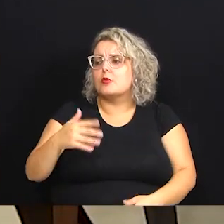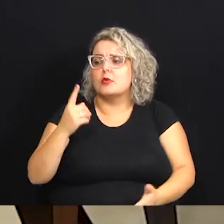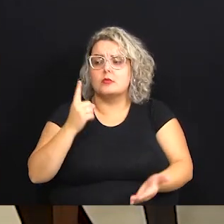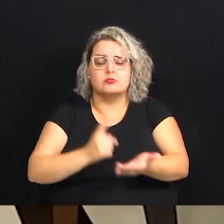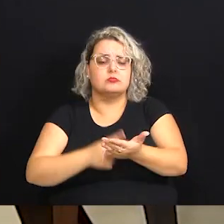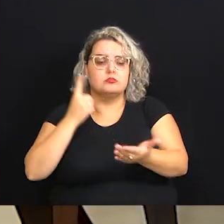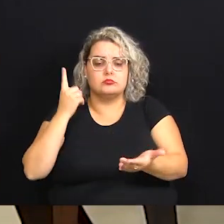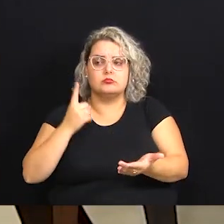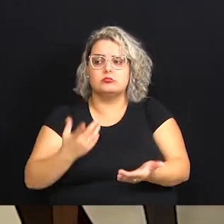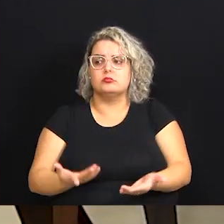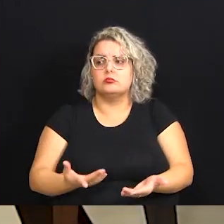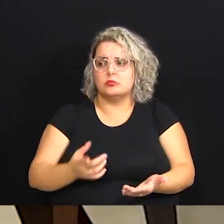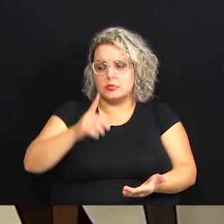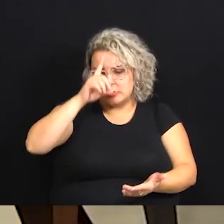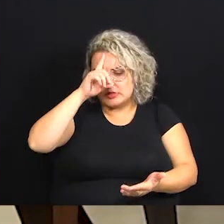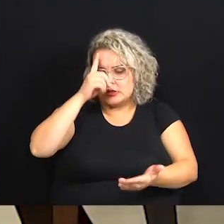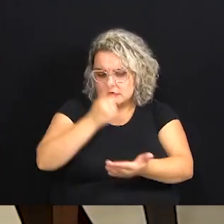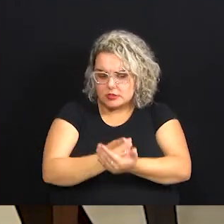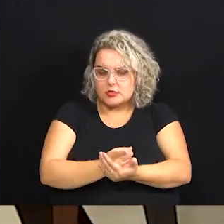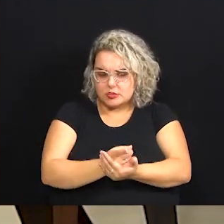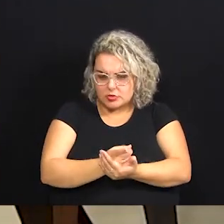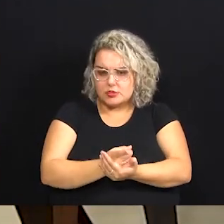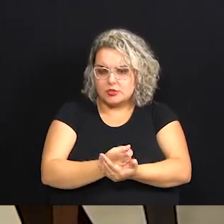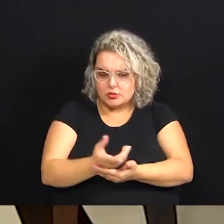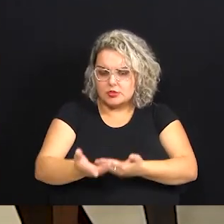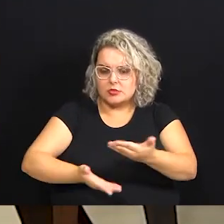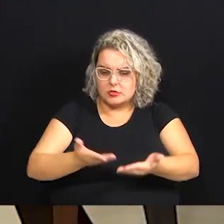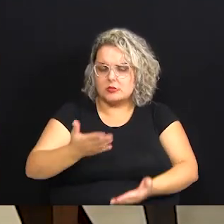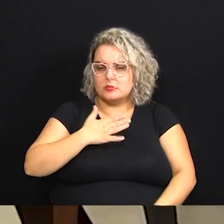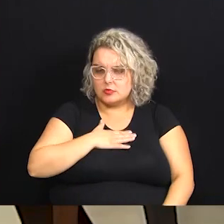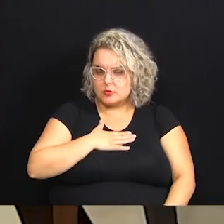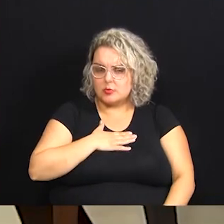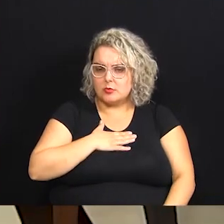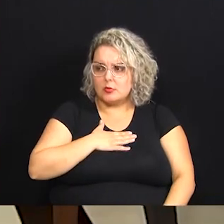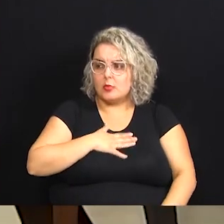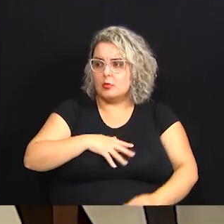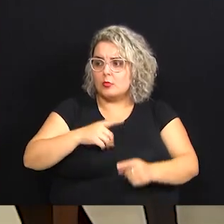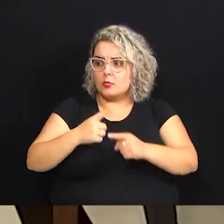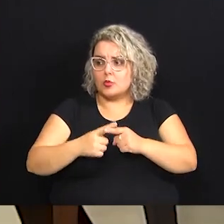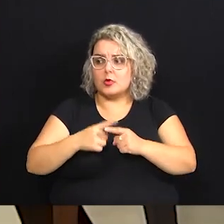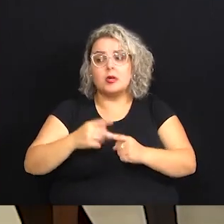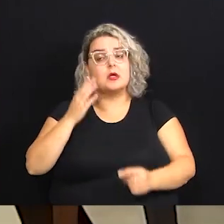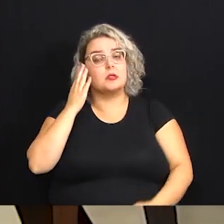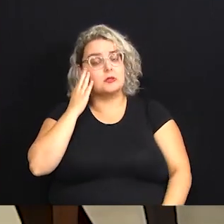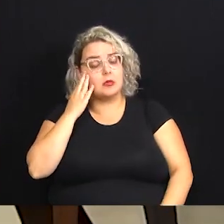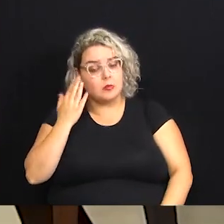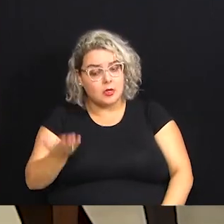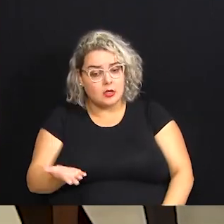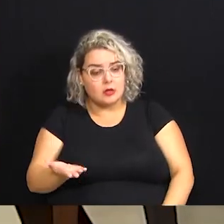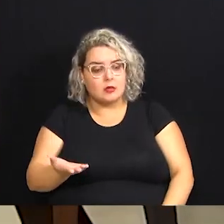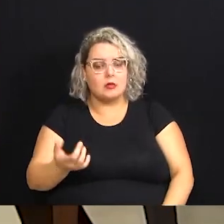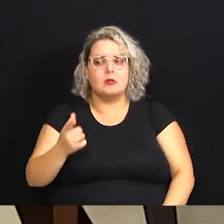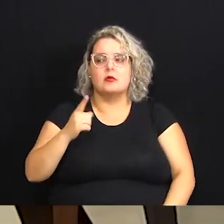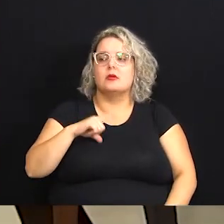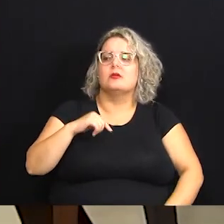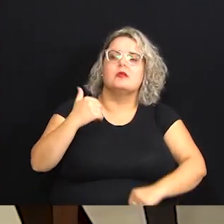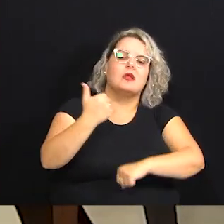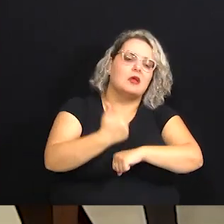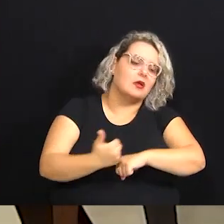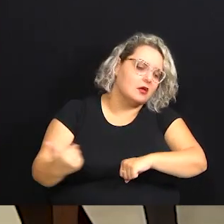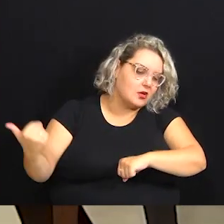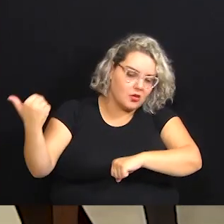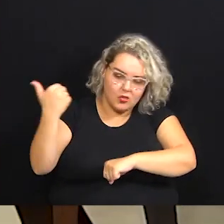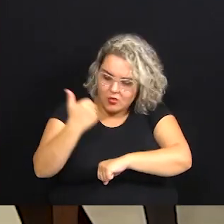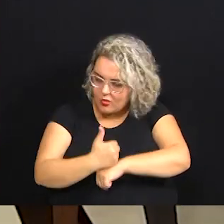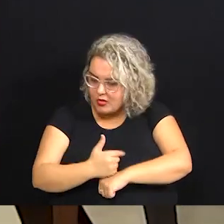de decidir adquirir esse serviço para mim? Porque a gente sabe que tem golpe,